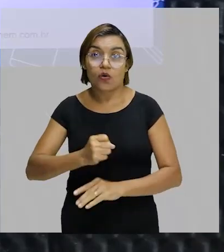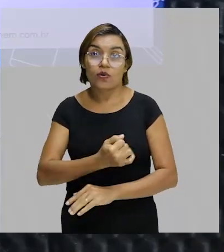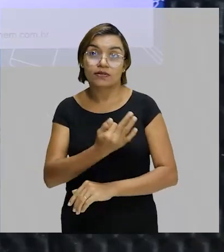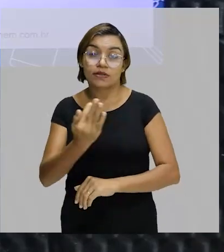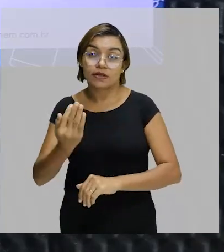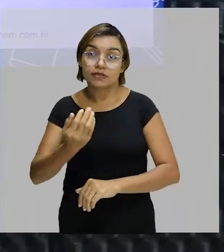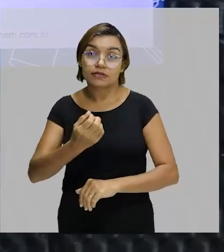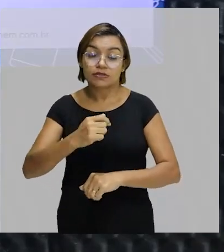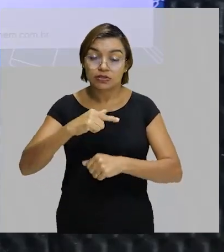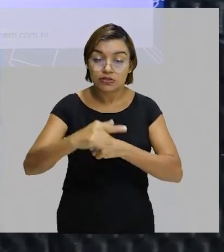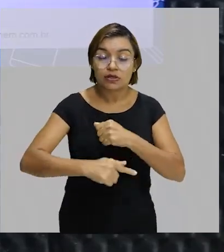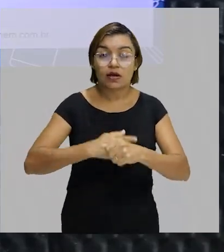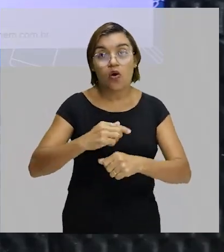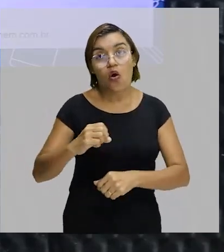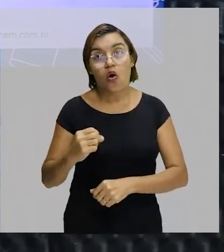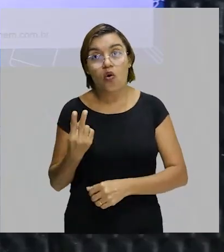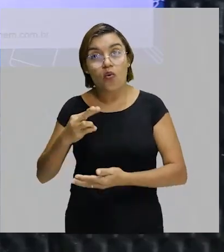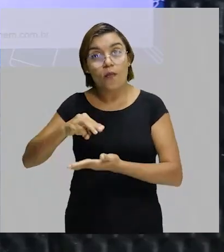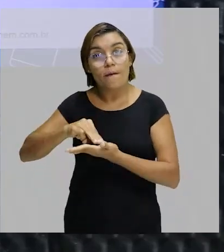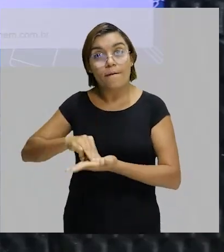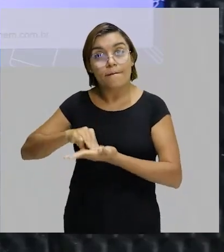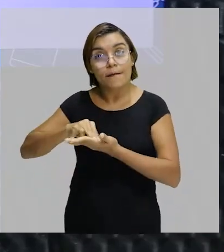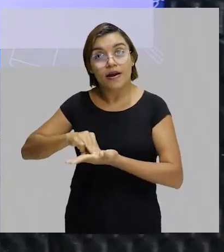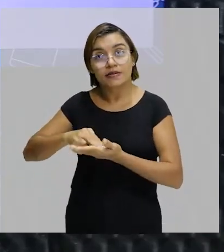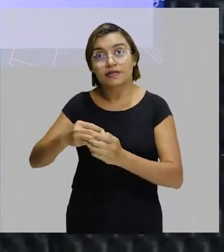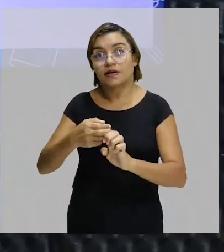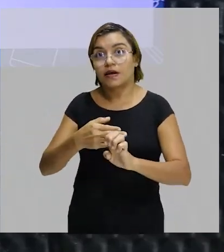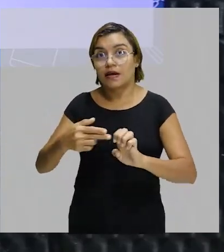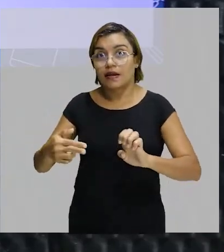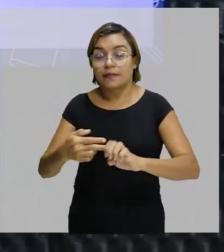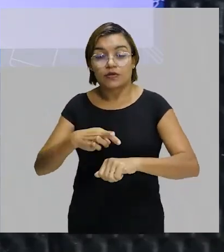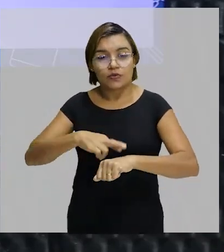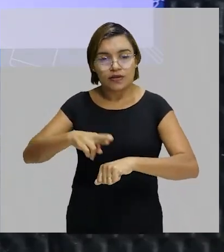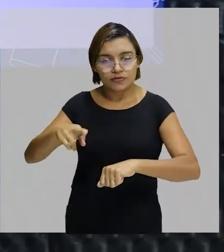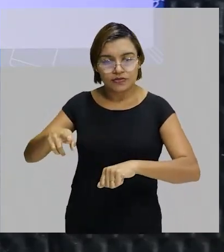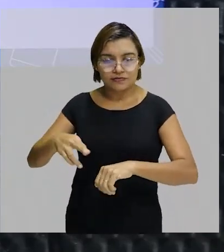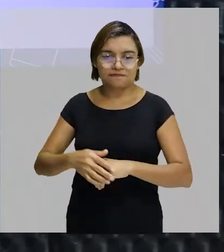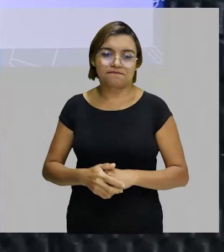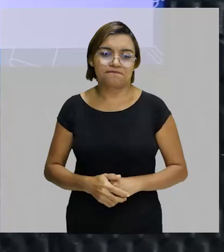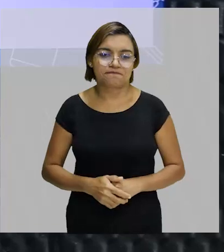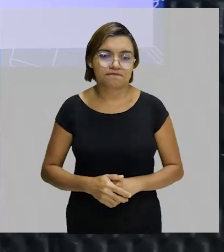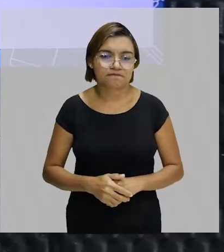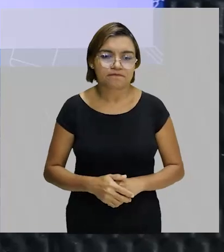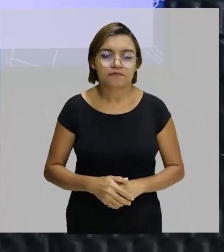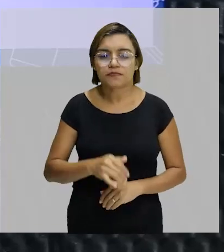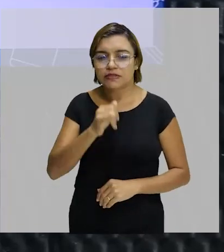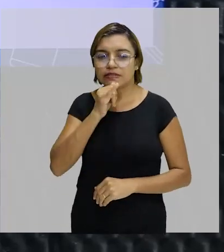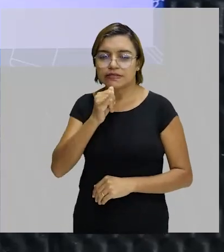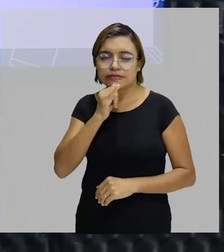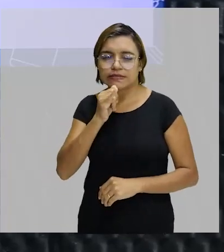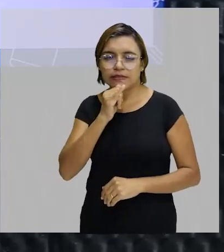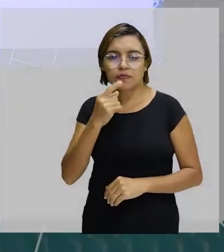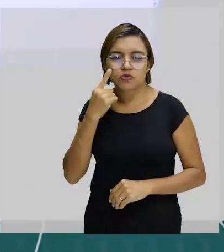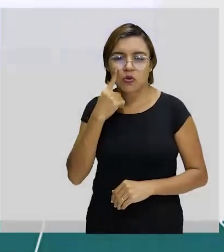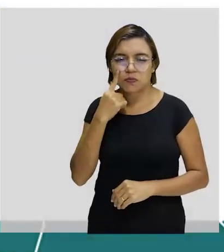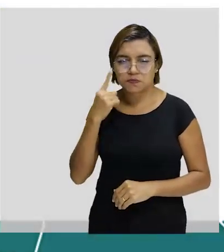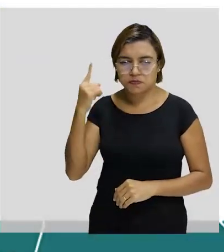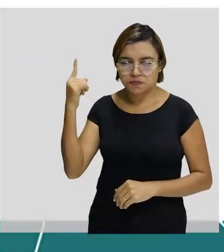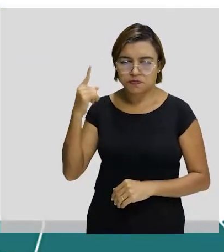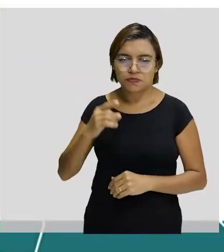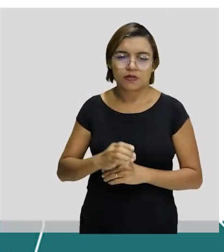da massa daquele elemento radioativo. Então, alguns exemplos, olha só.